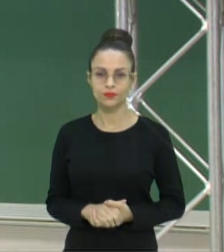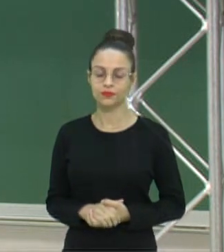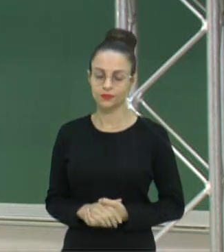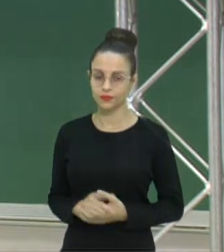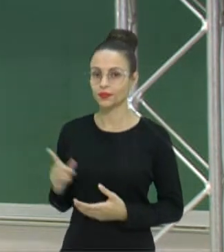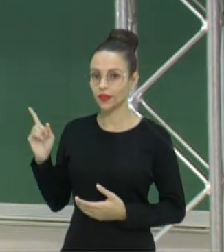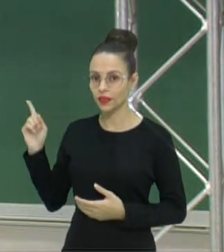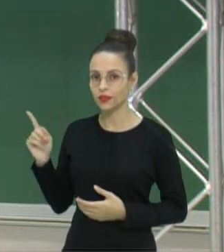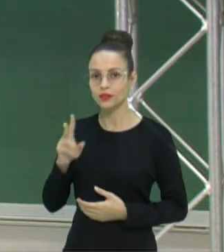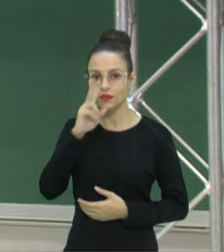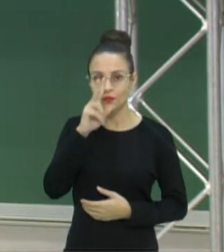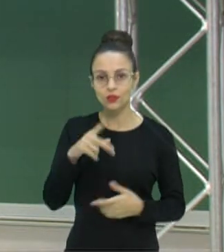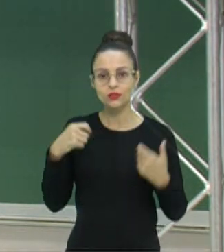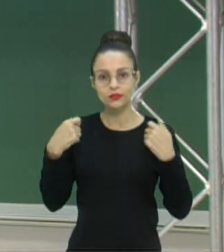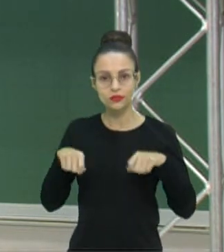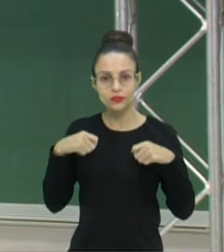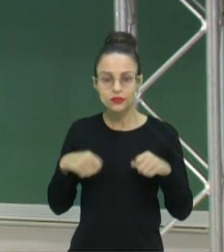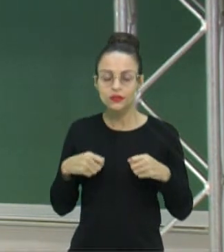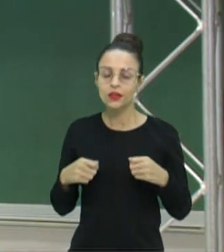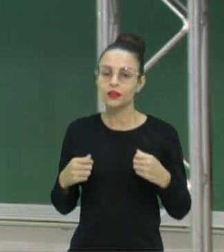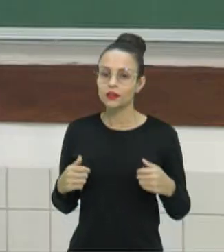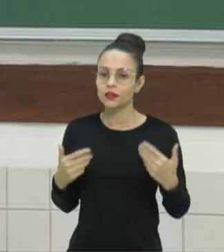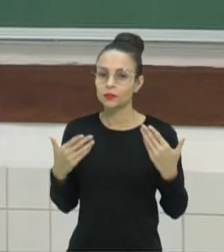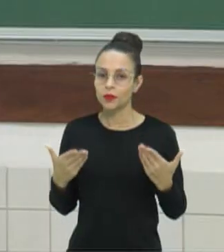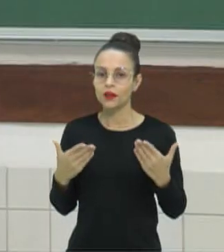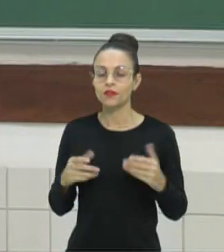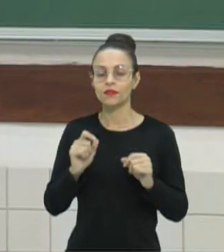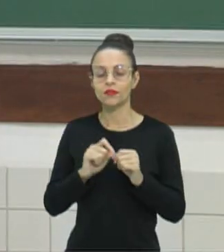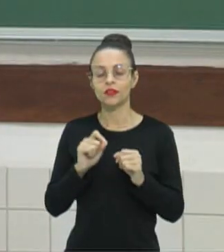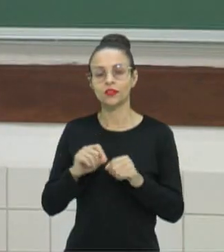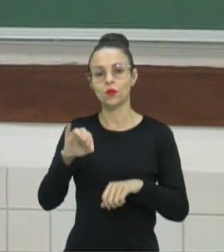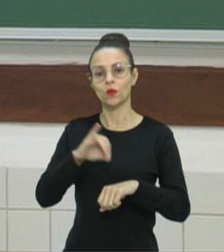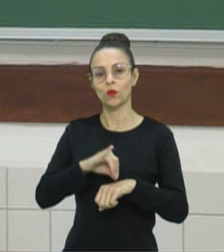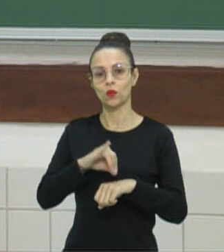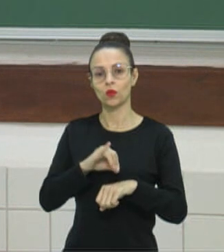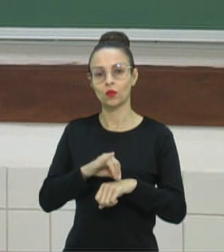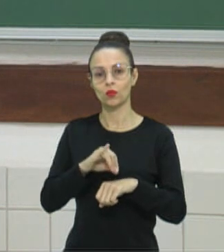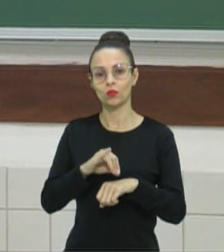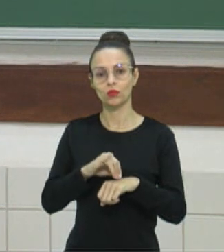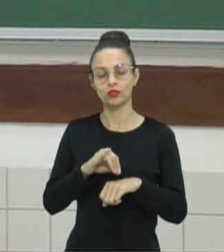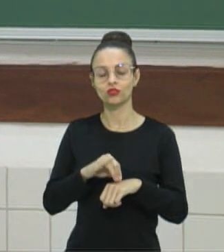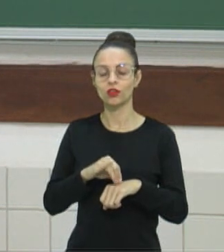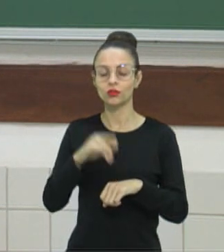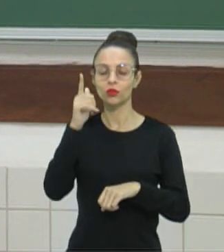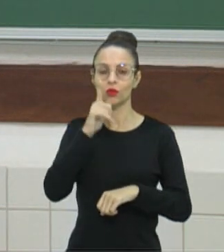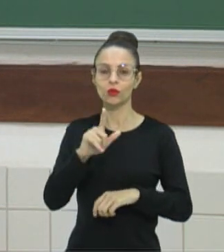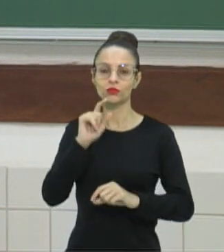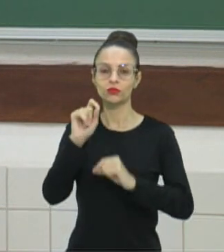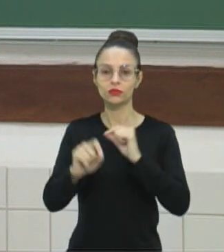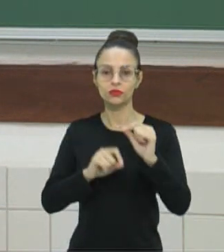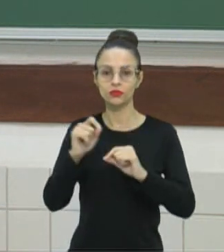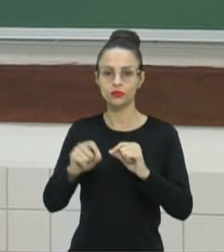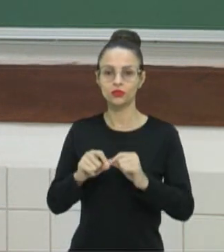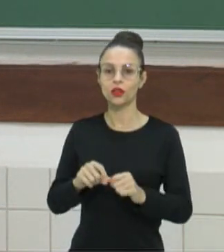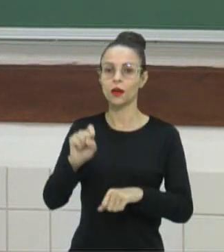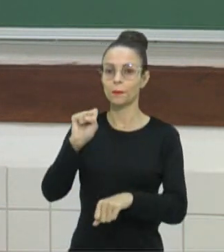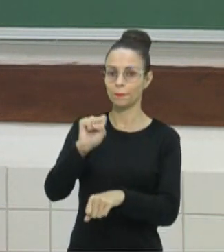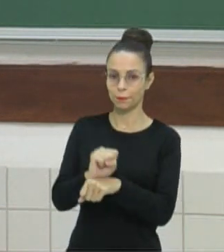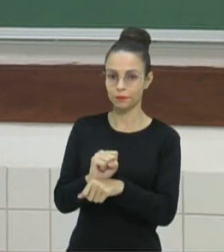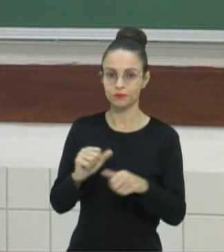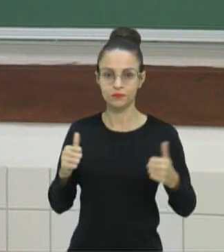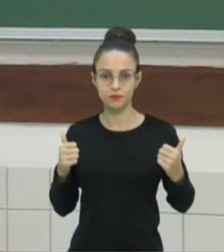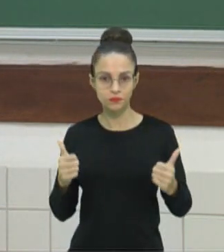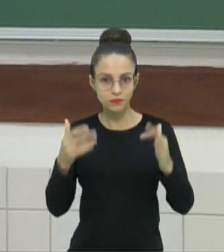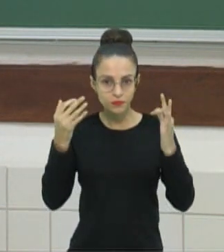Essa é a força necessária para você fazer com que o objeto ele adquira o repouso.